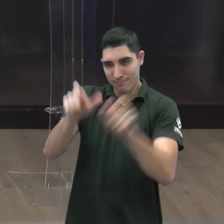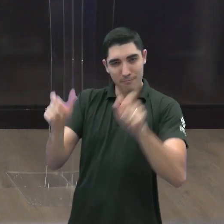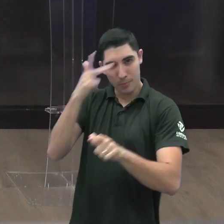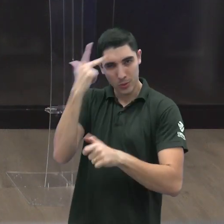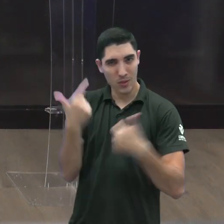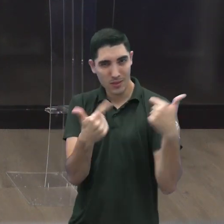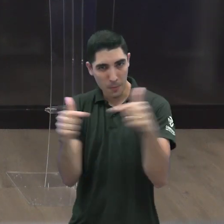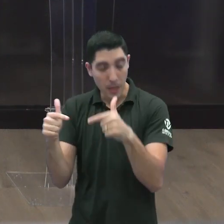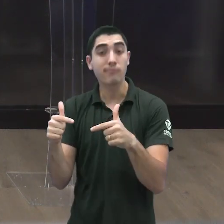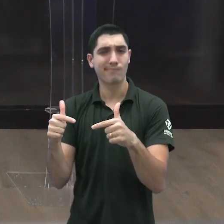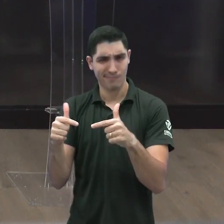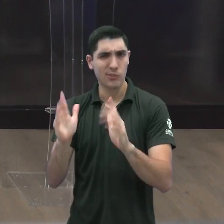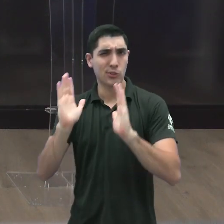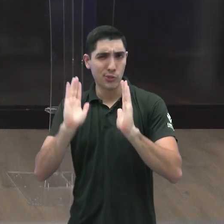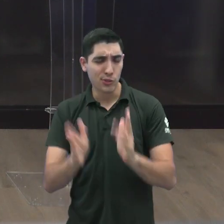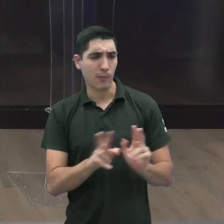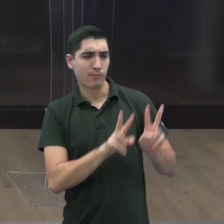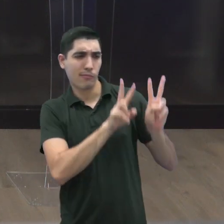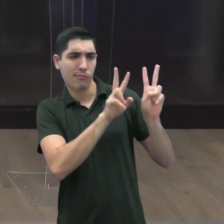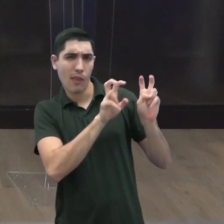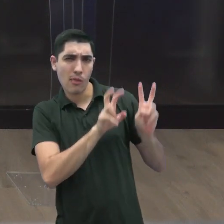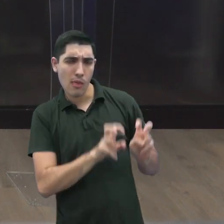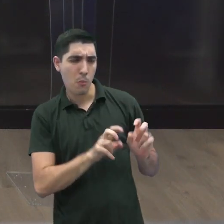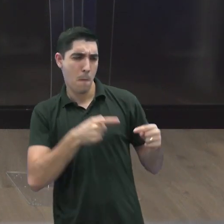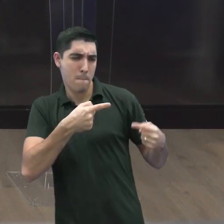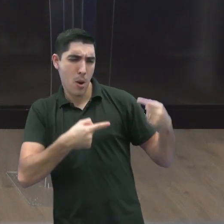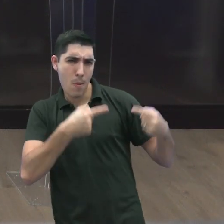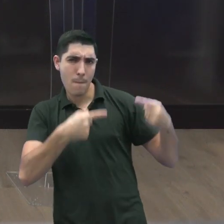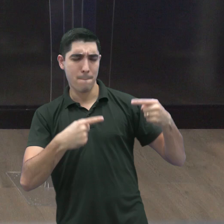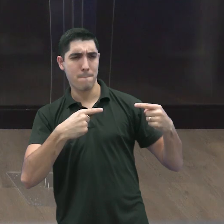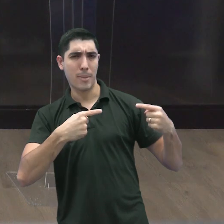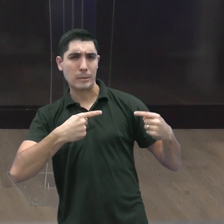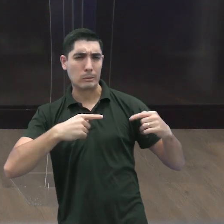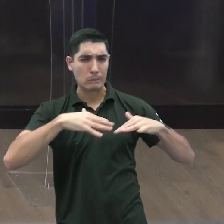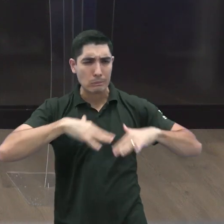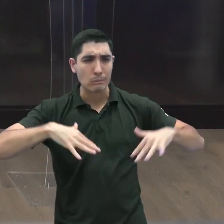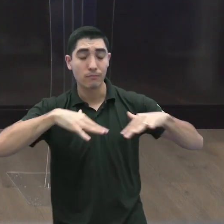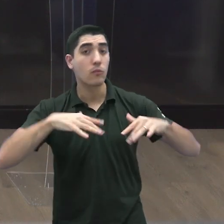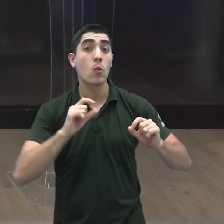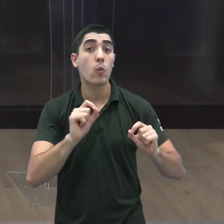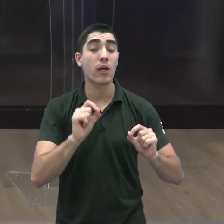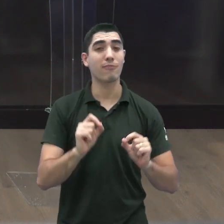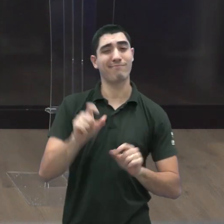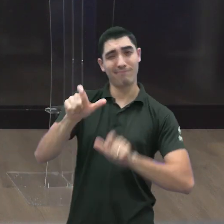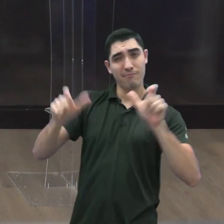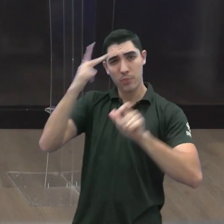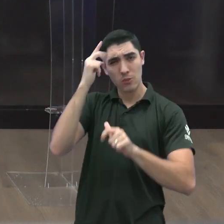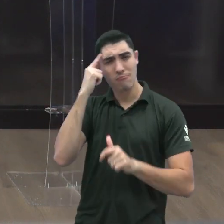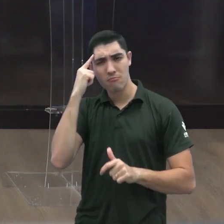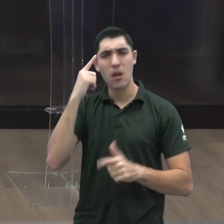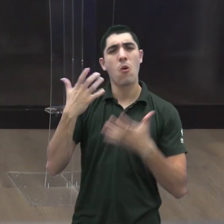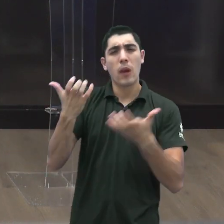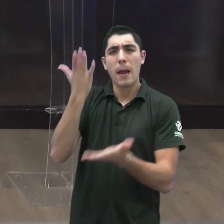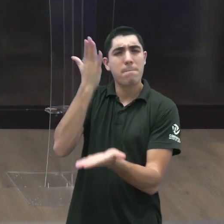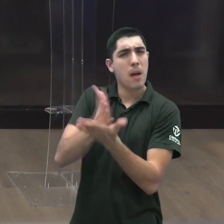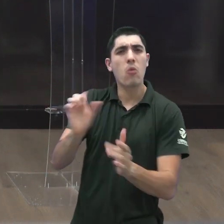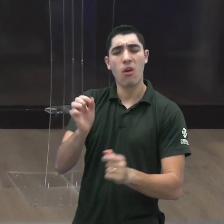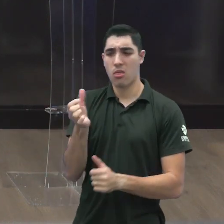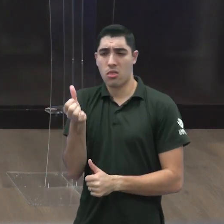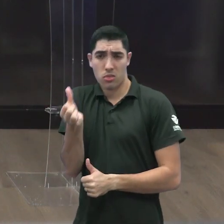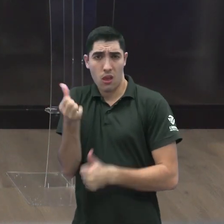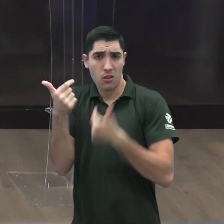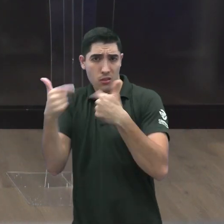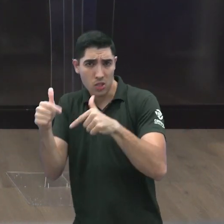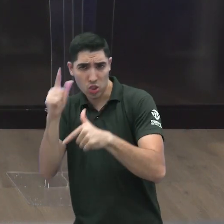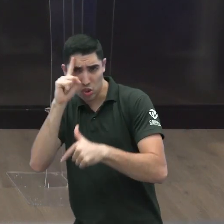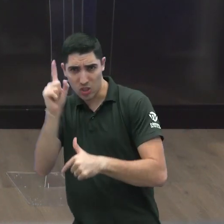Trabalhador, debates que têm mobilizado esse tema aqui no Brasil é a proposta do fim da escala 6x1. O